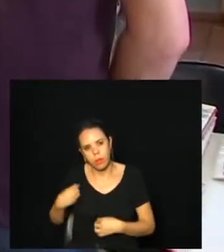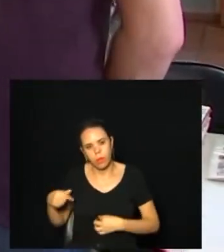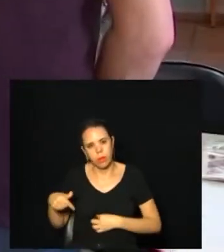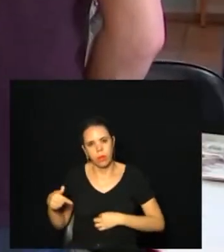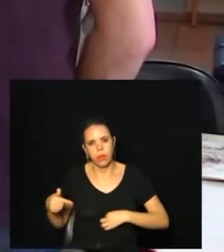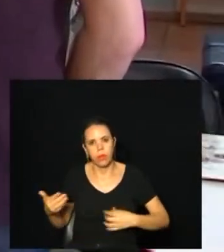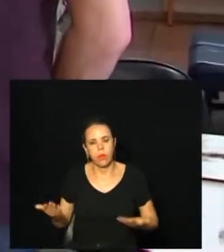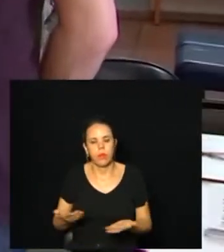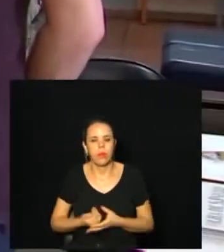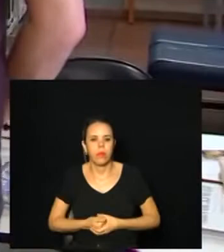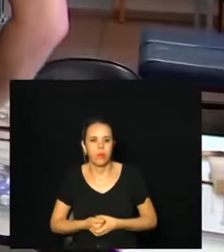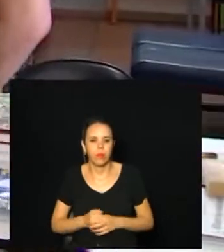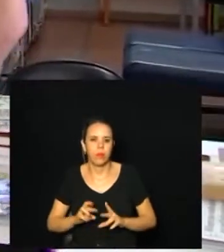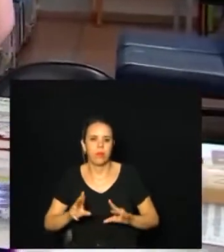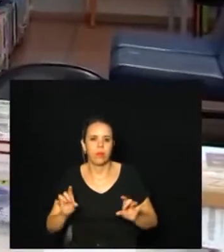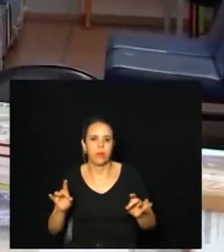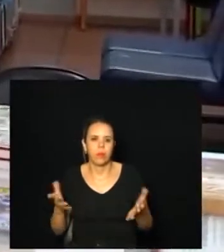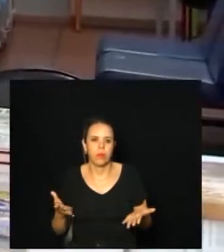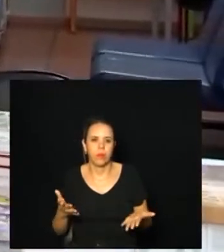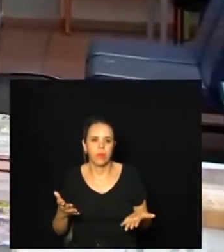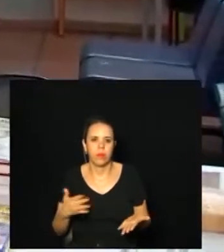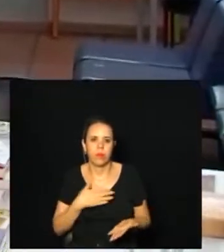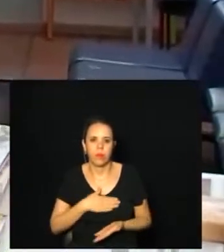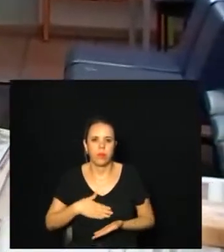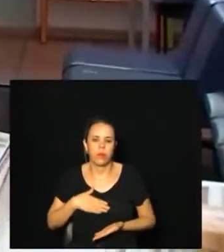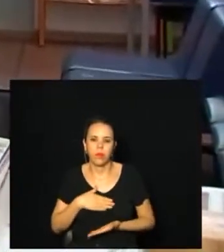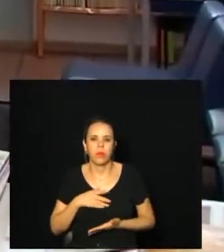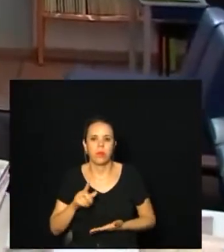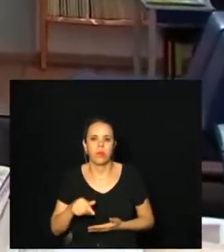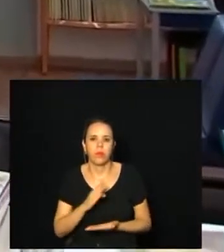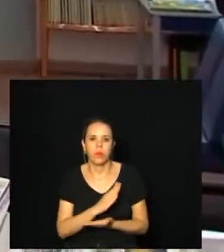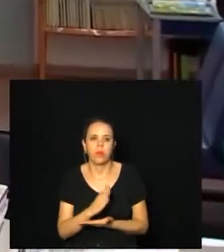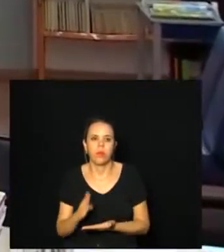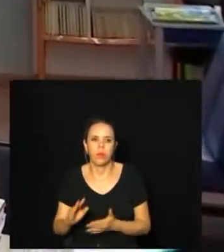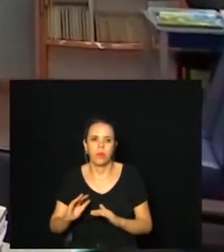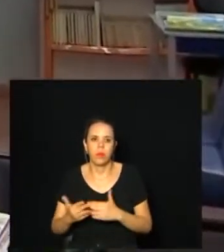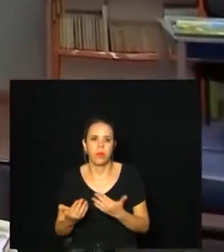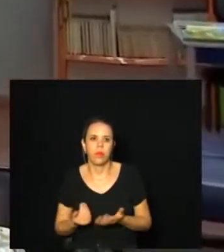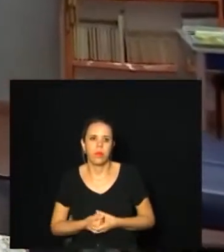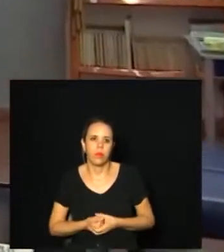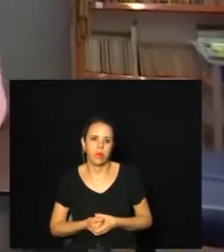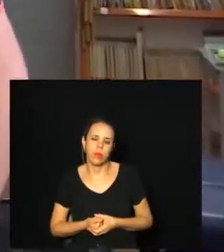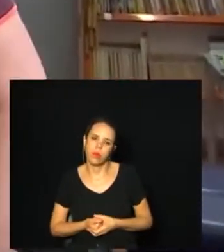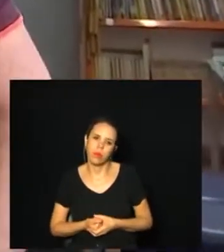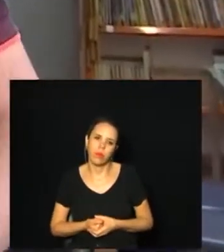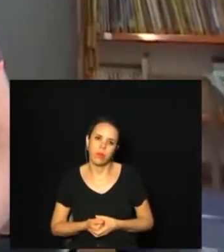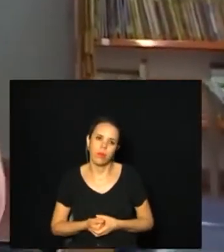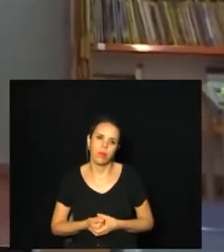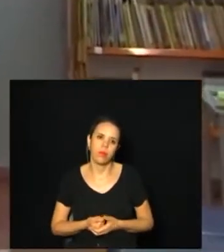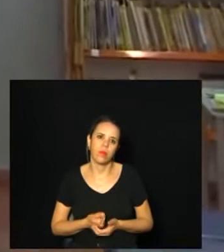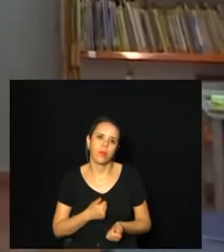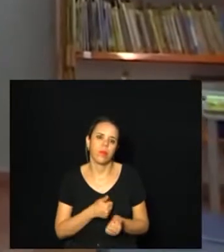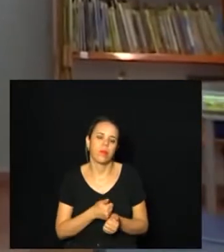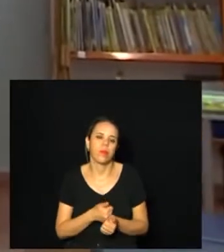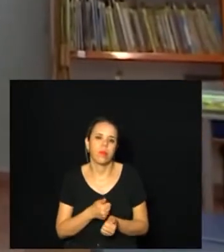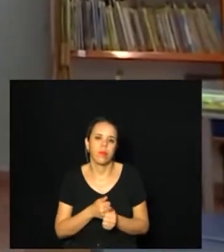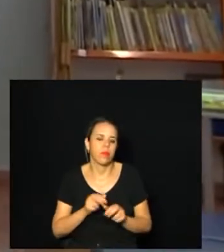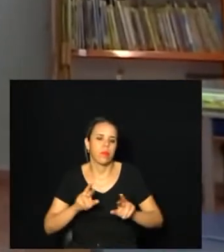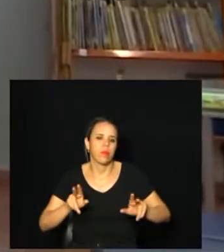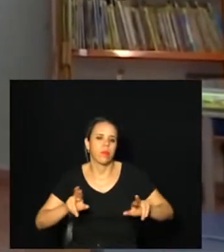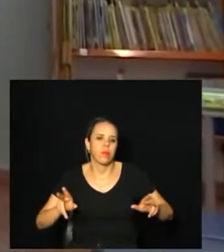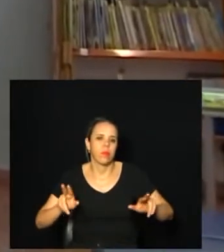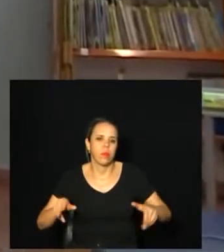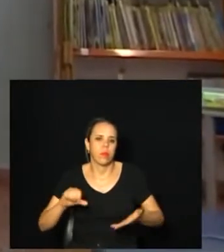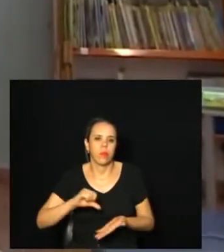agora? O diferencial e o gostoso dessa biblioteca é que é uma biblioteca de bairro. Diferente de uma biblioteca do centro,